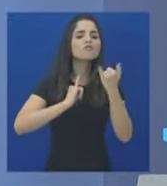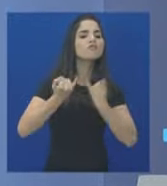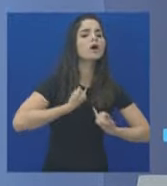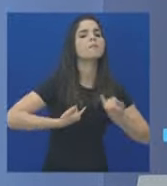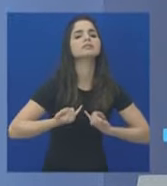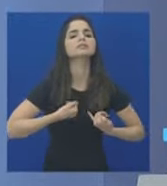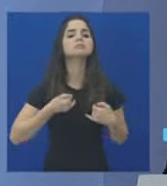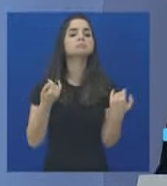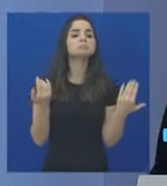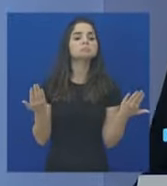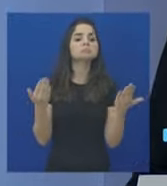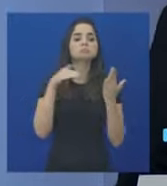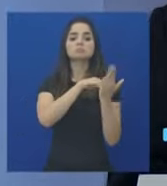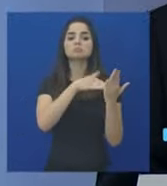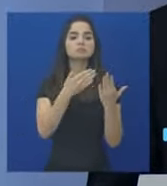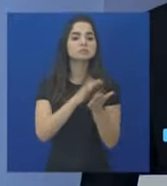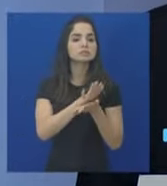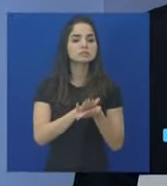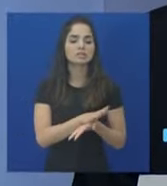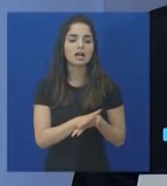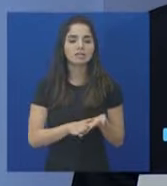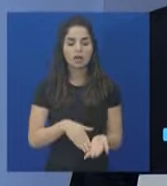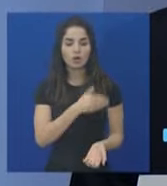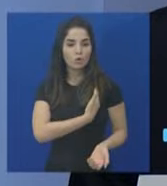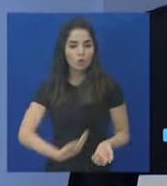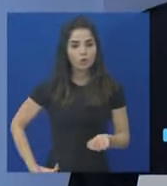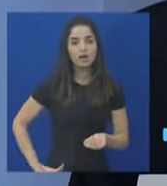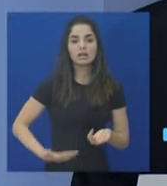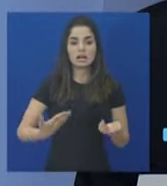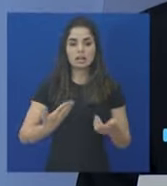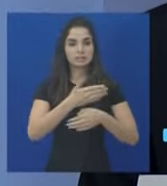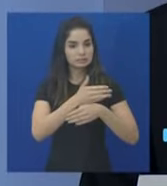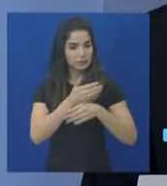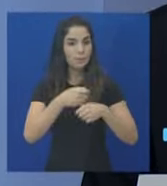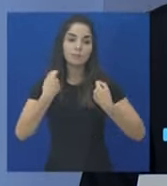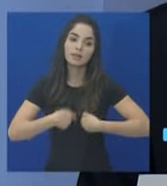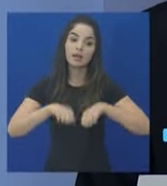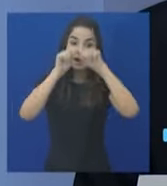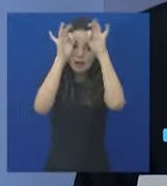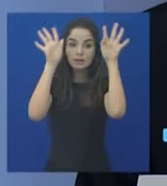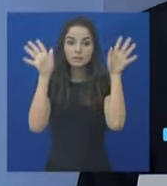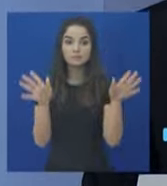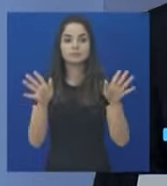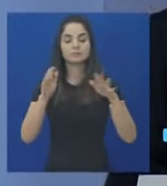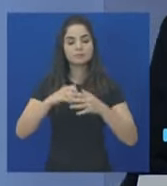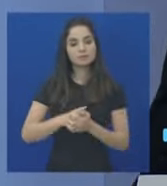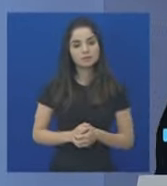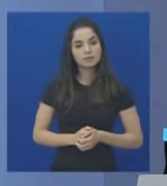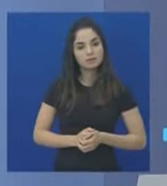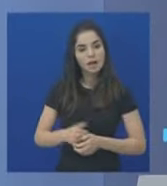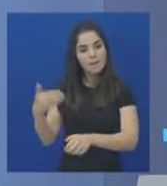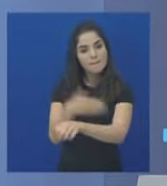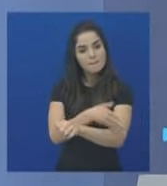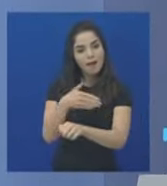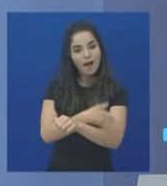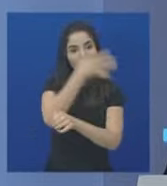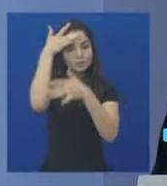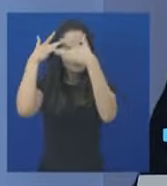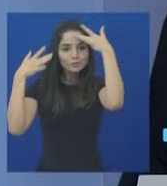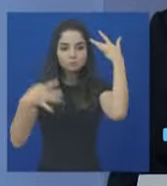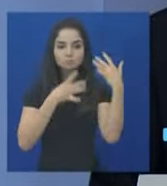informações. Governar uma cidade hoje requer transparência, requer participação efetiva da